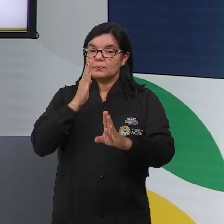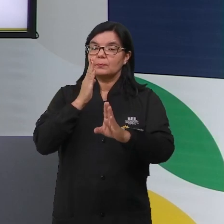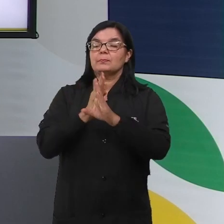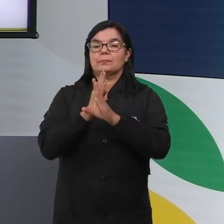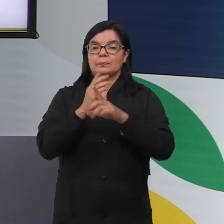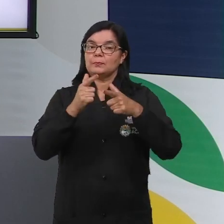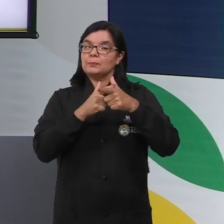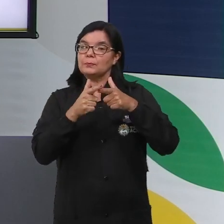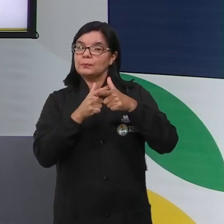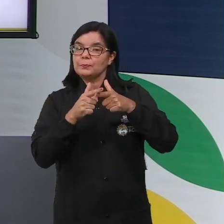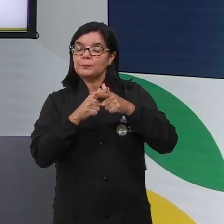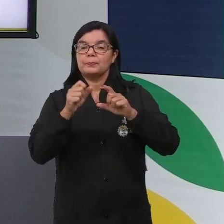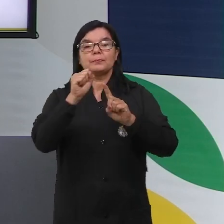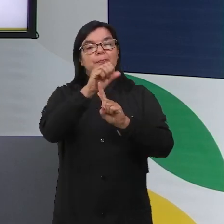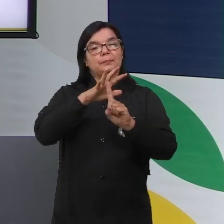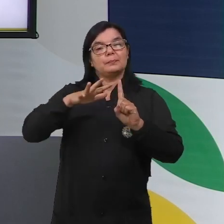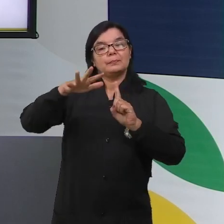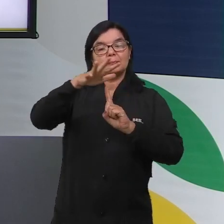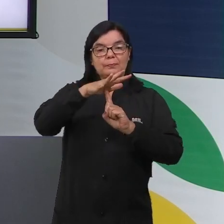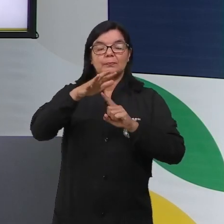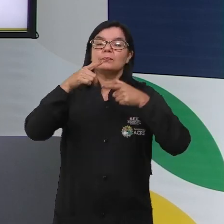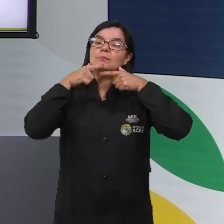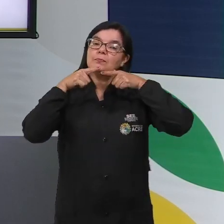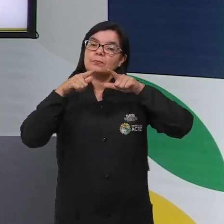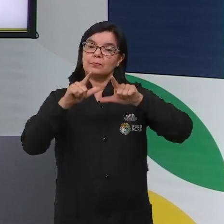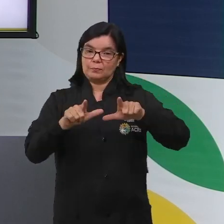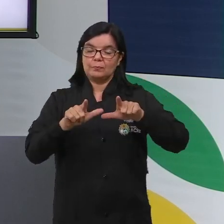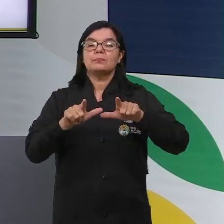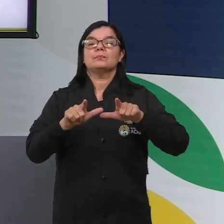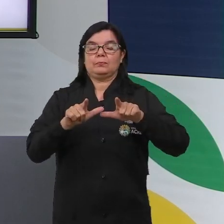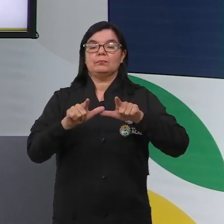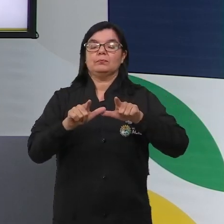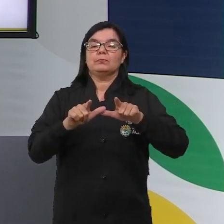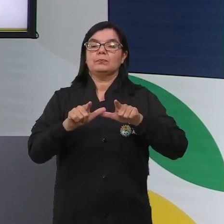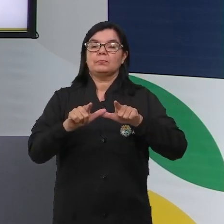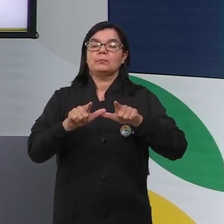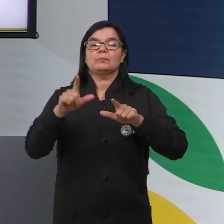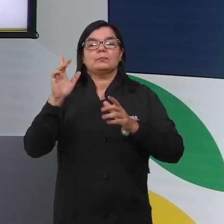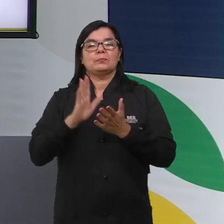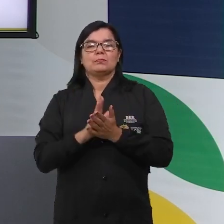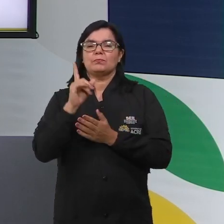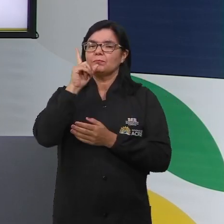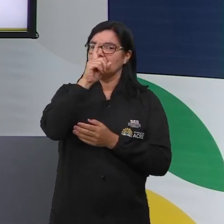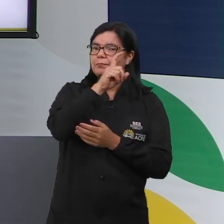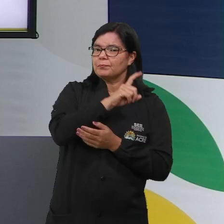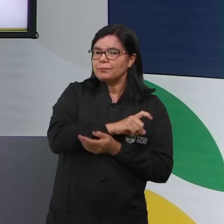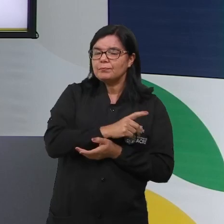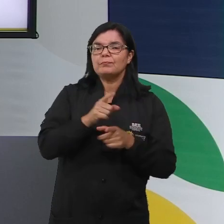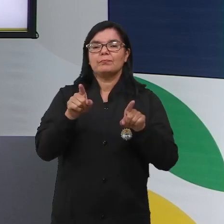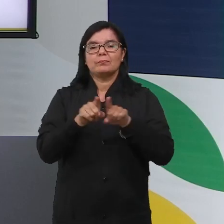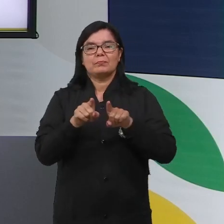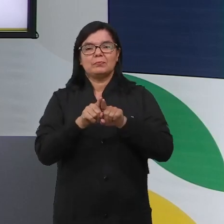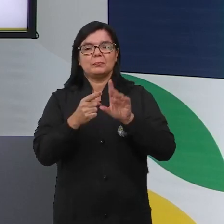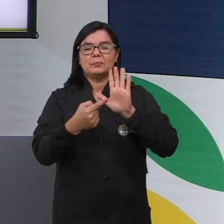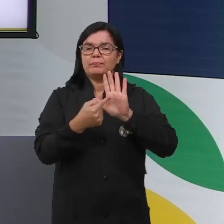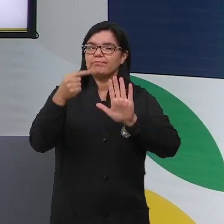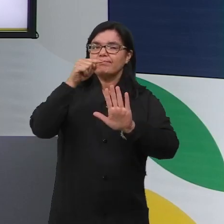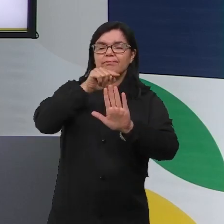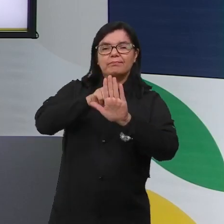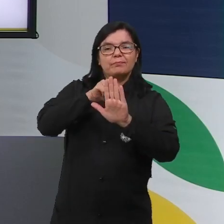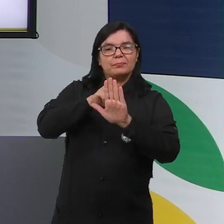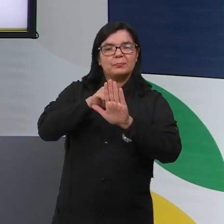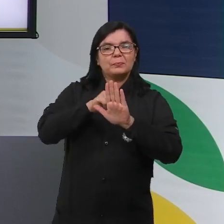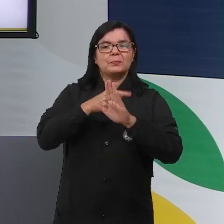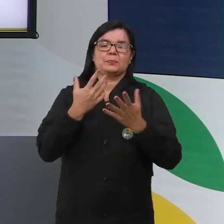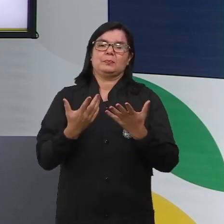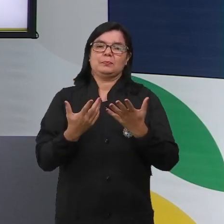problemas ambientais. E aí eu uso uma linguagem totalmente subjetiva, eu uso uma linguagem ali com muitas metáforas,